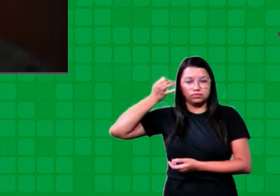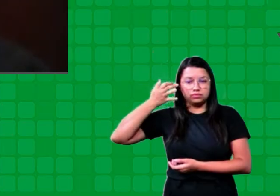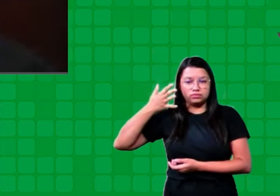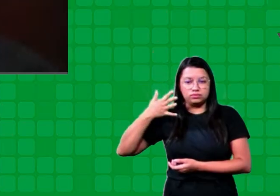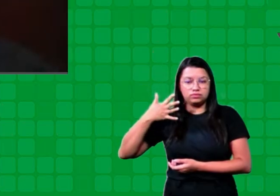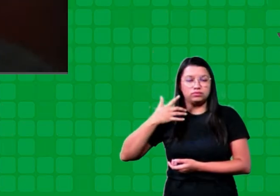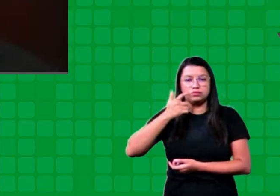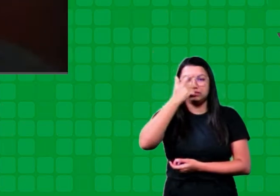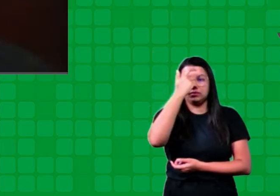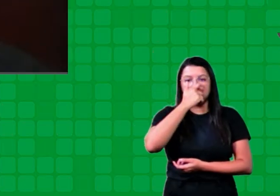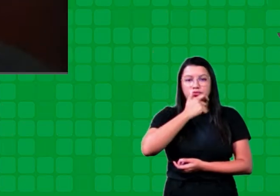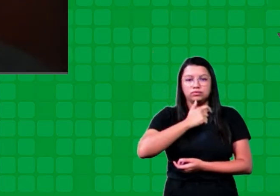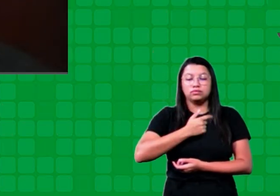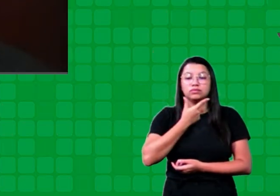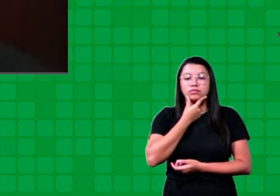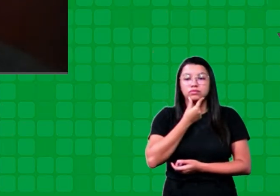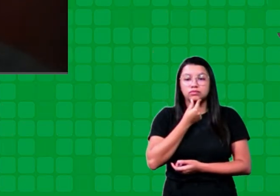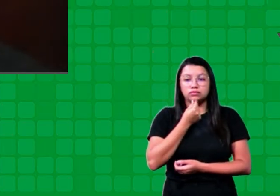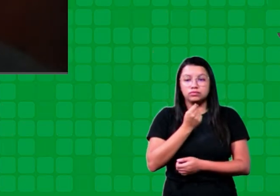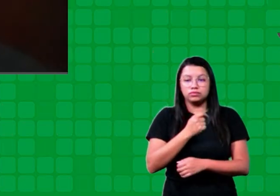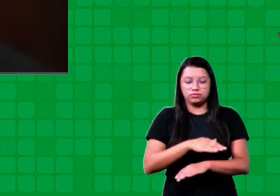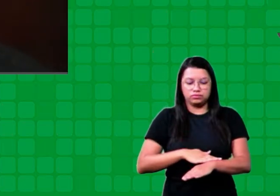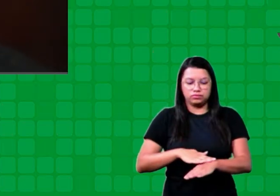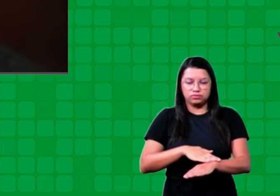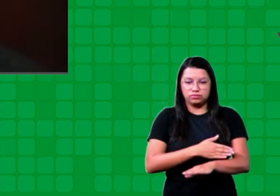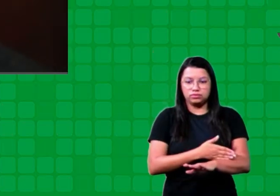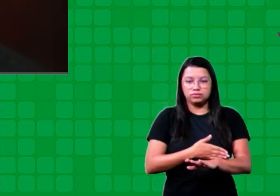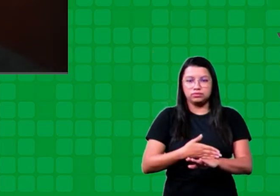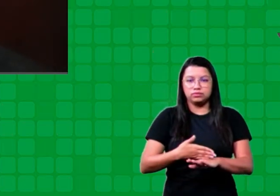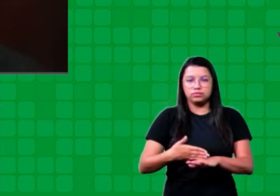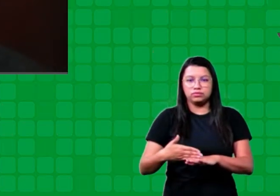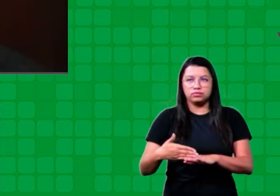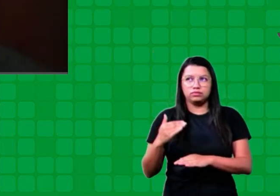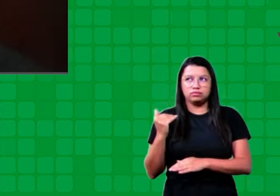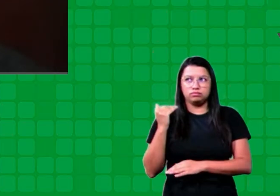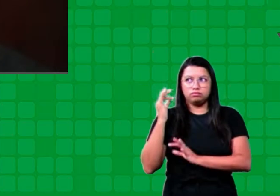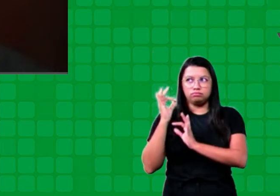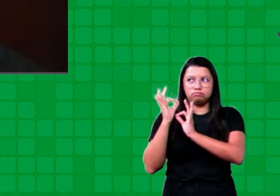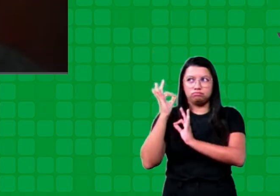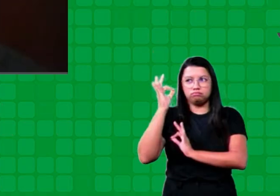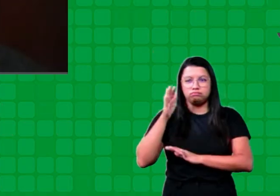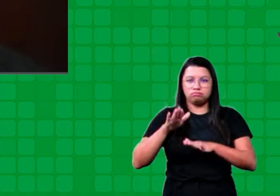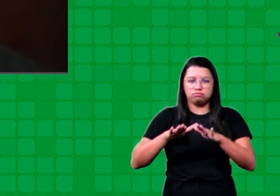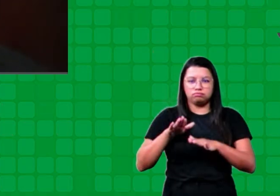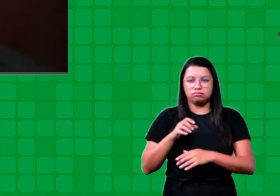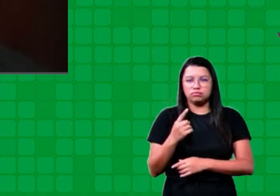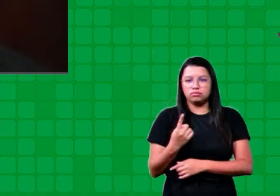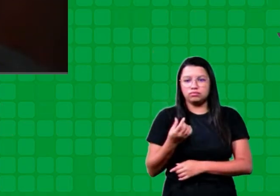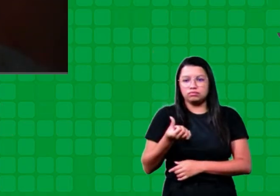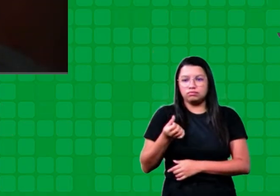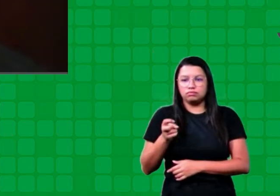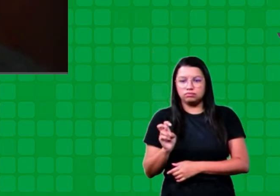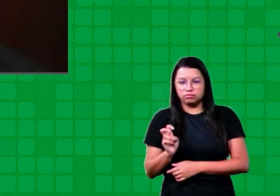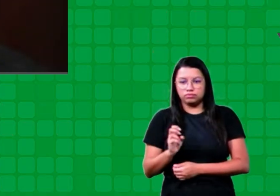homem branco, de estatura baixa, 1,65 m,